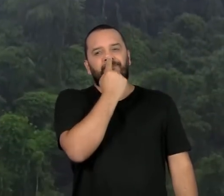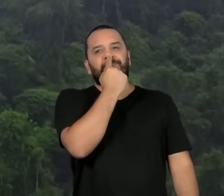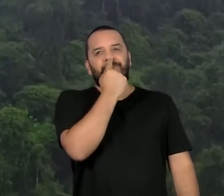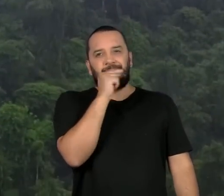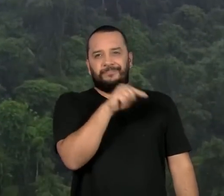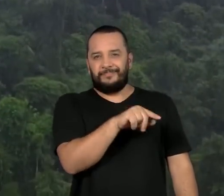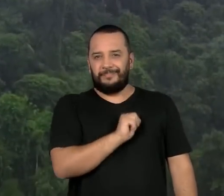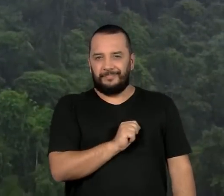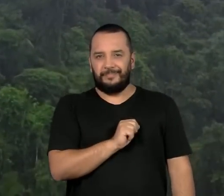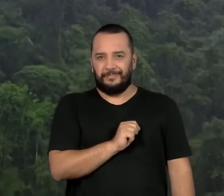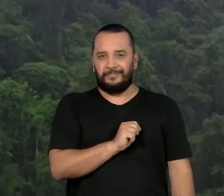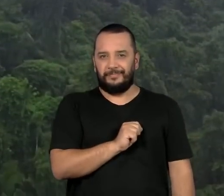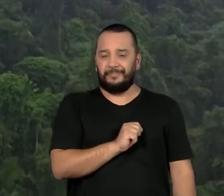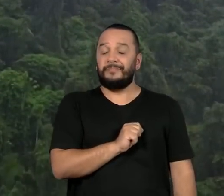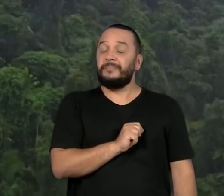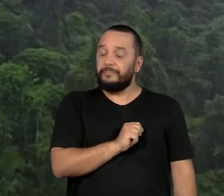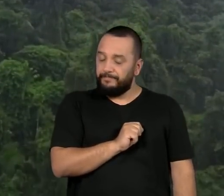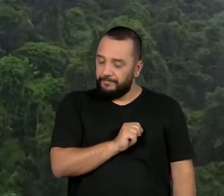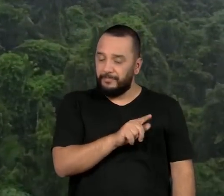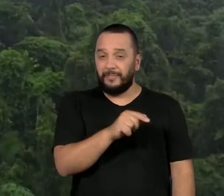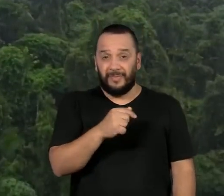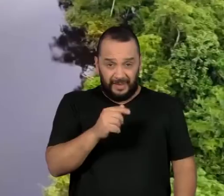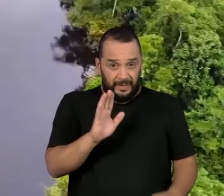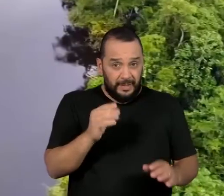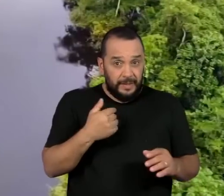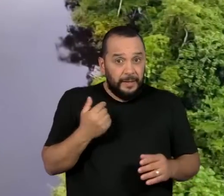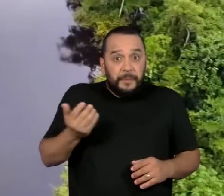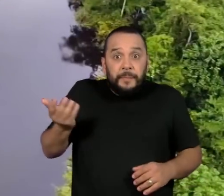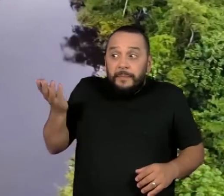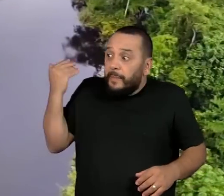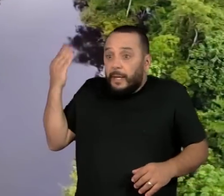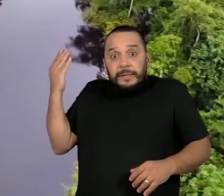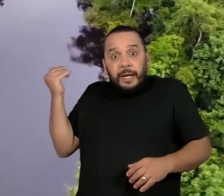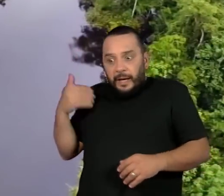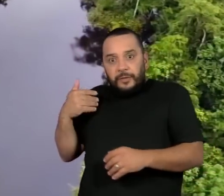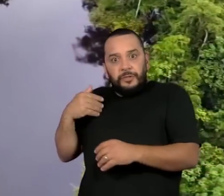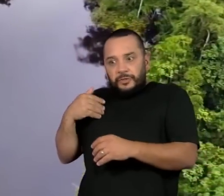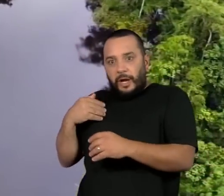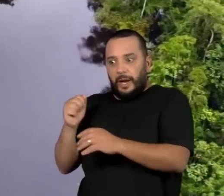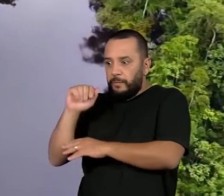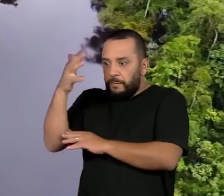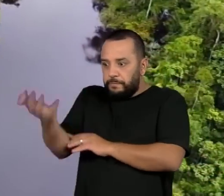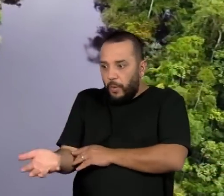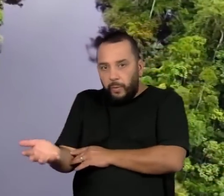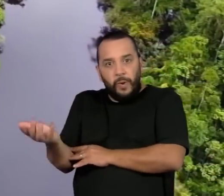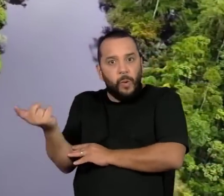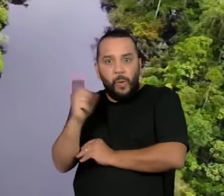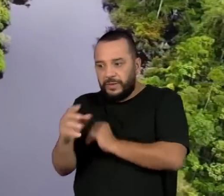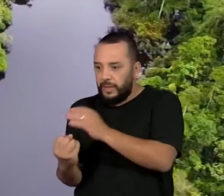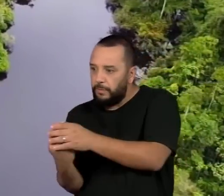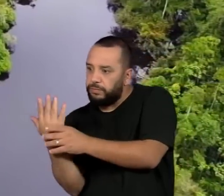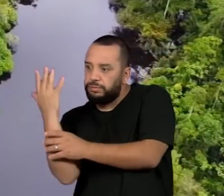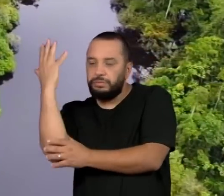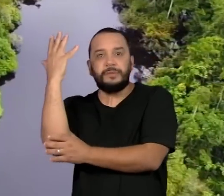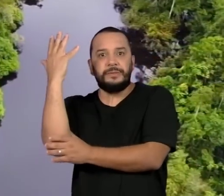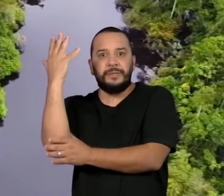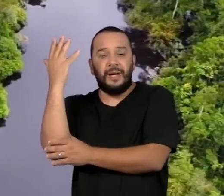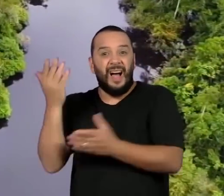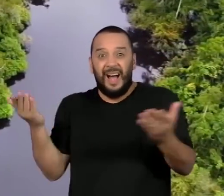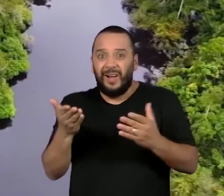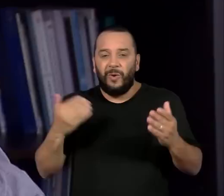A floresta está perdendo a capacidade de funcionar como sempre funcionou. Essas árvores puxam a